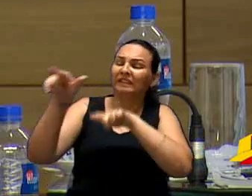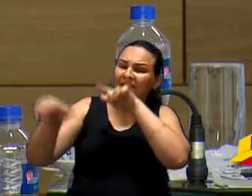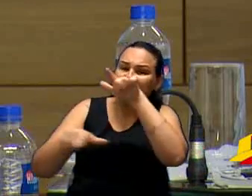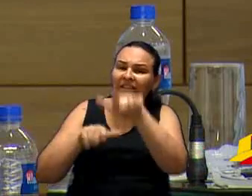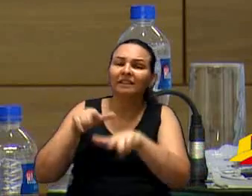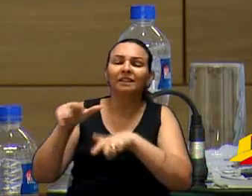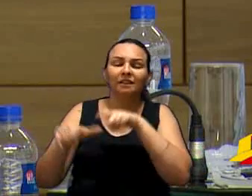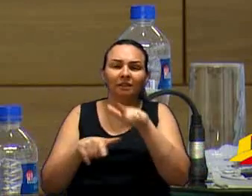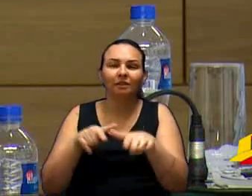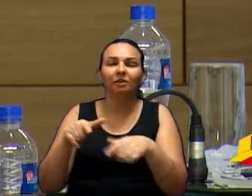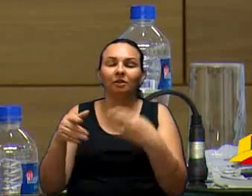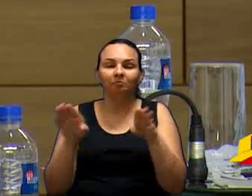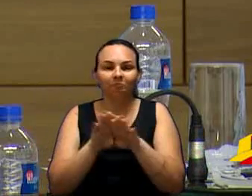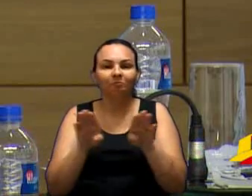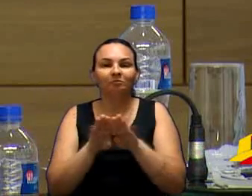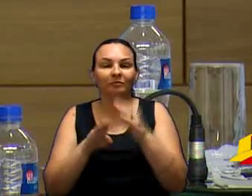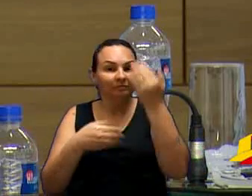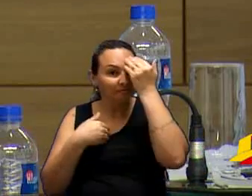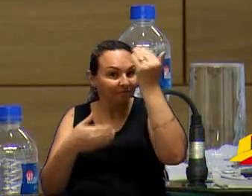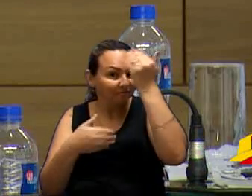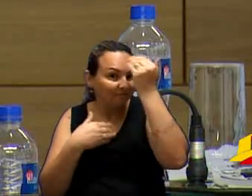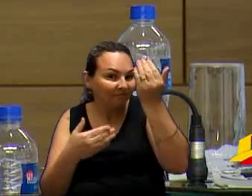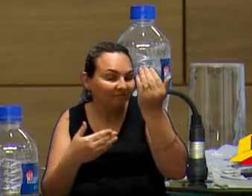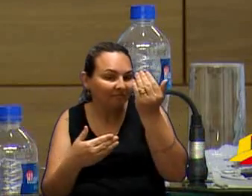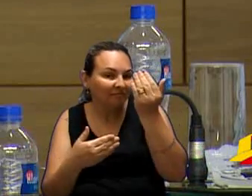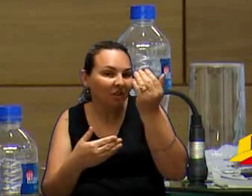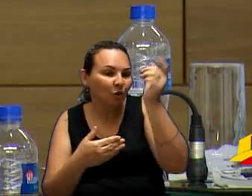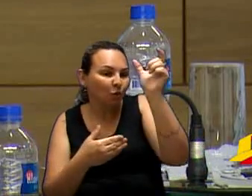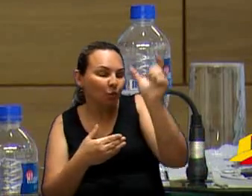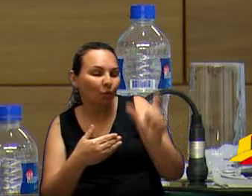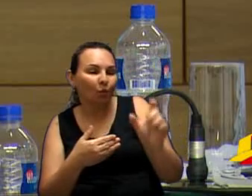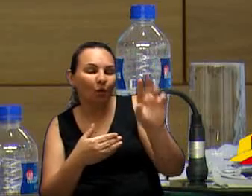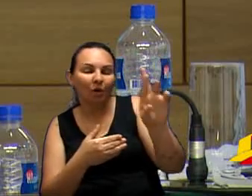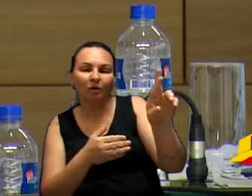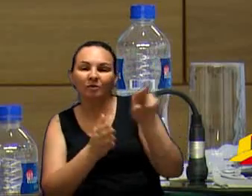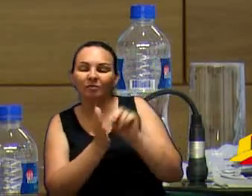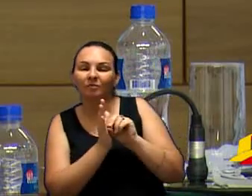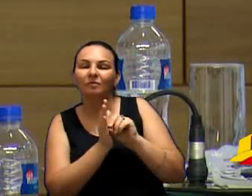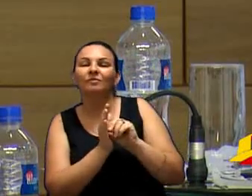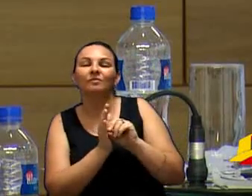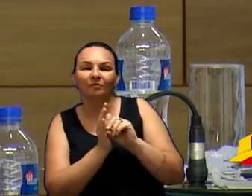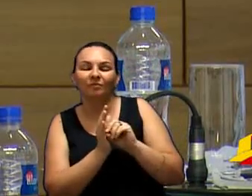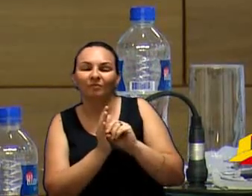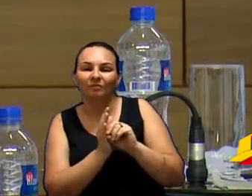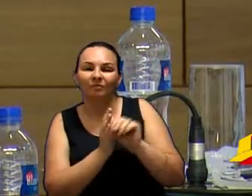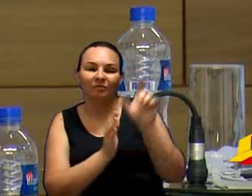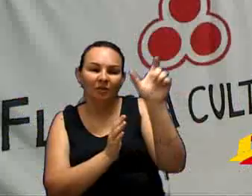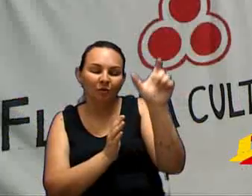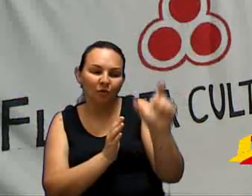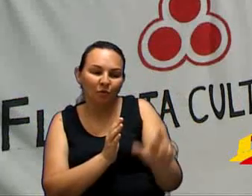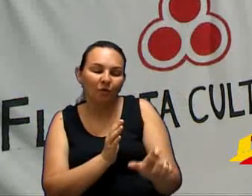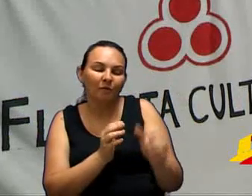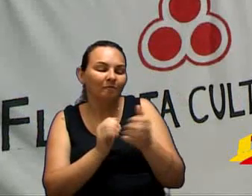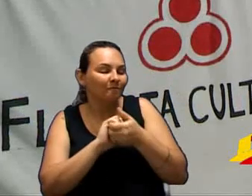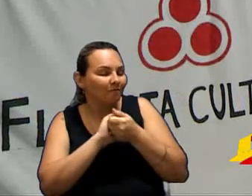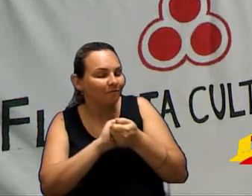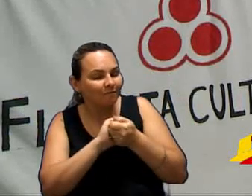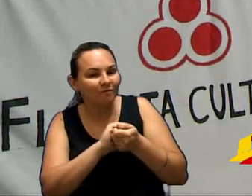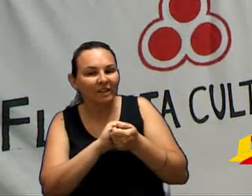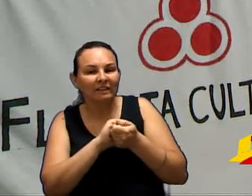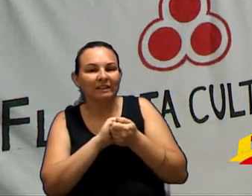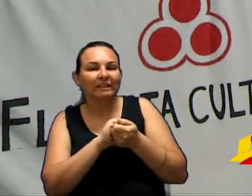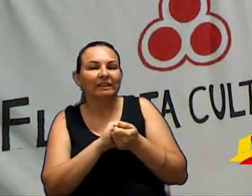aí queria agradecer todo mundo na figura do helder eu desse um milhão de floresta na sua pessoa e cumprimento todos